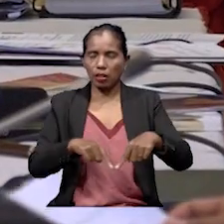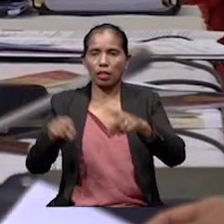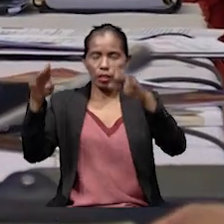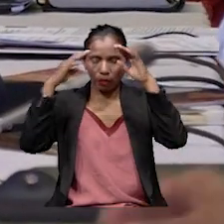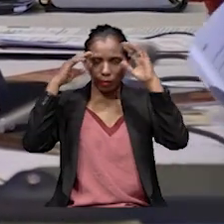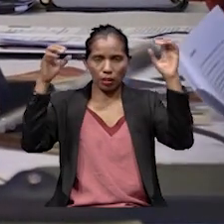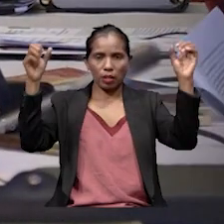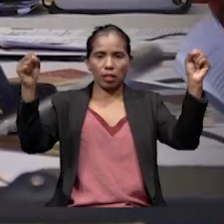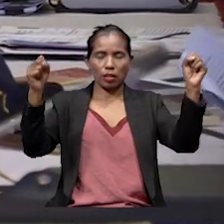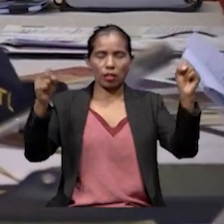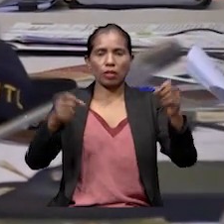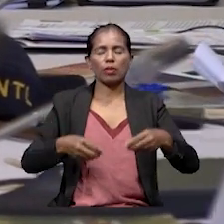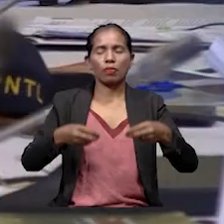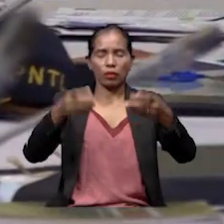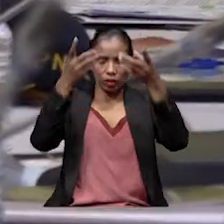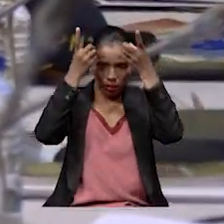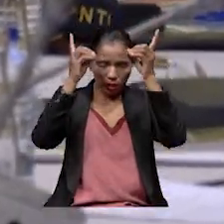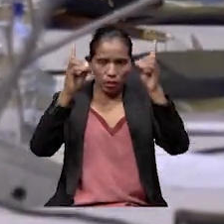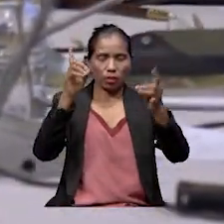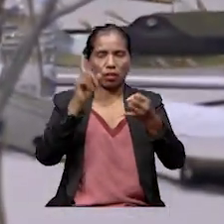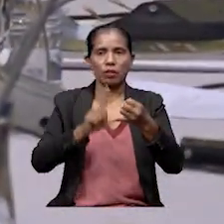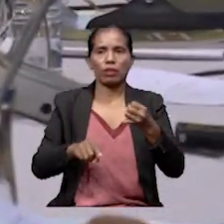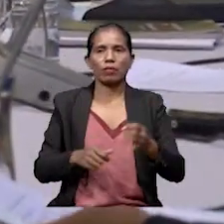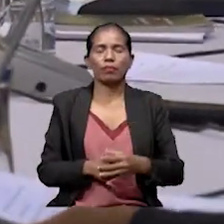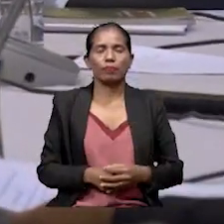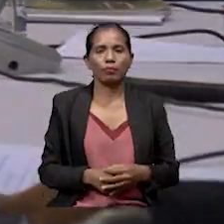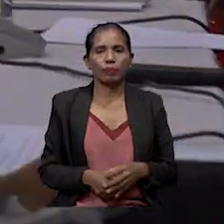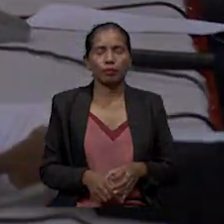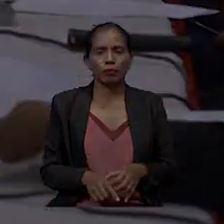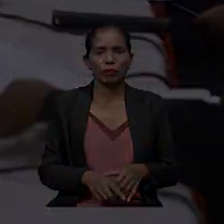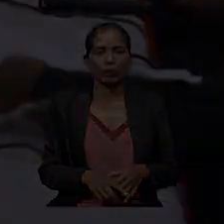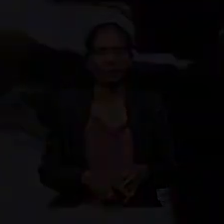Presidente da República, onde foi decisão ICOS. Bem-vinda, Simenis, Ziemen.